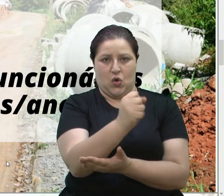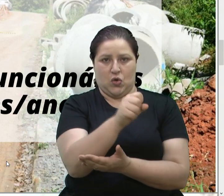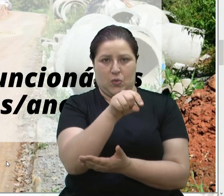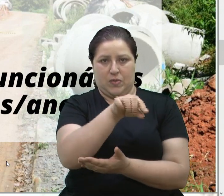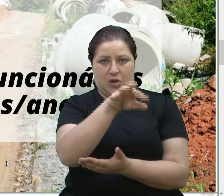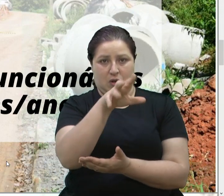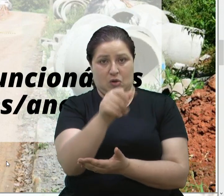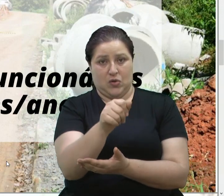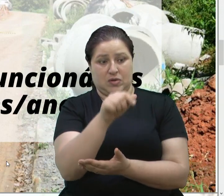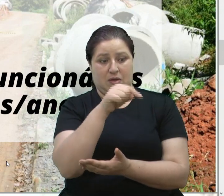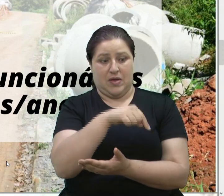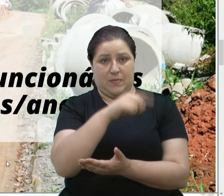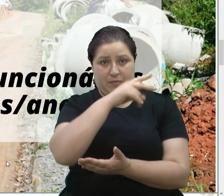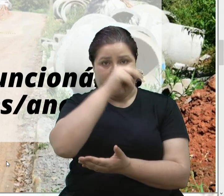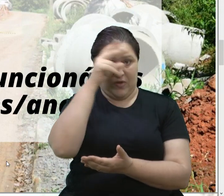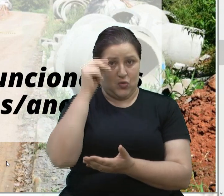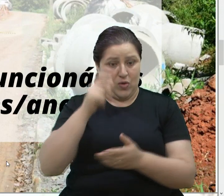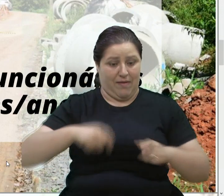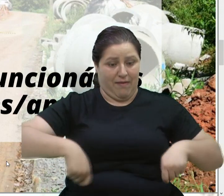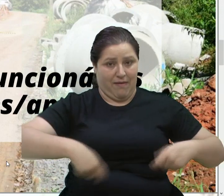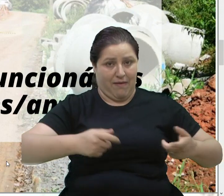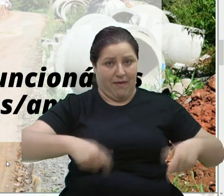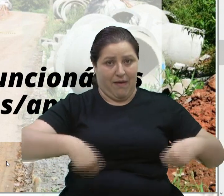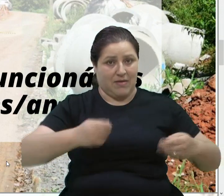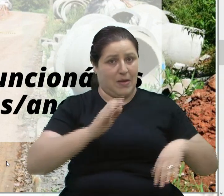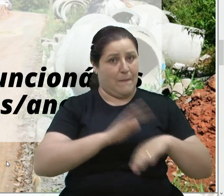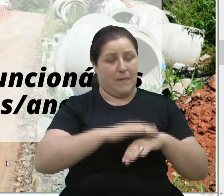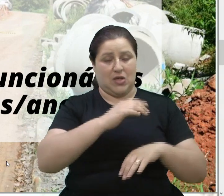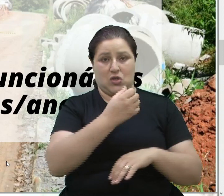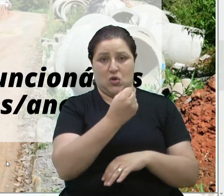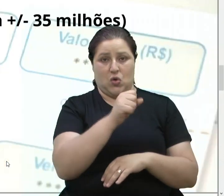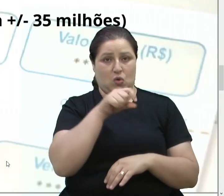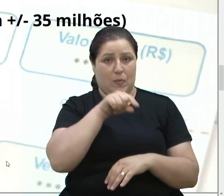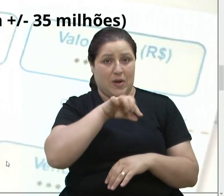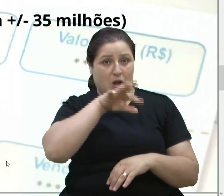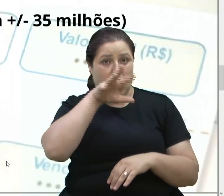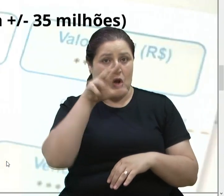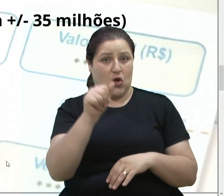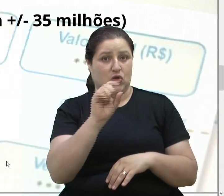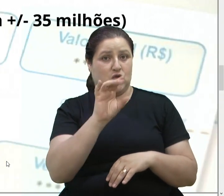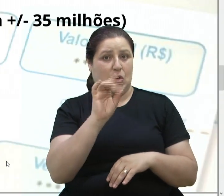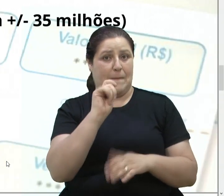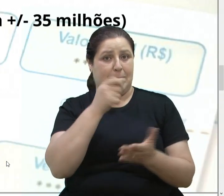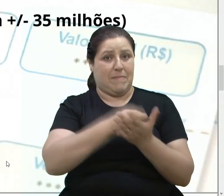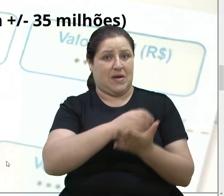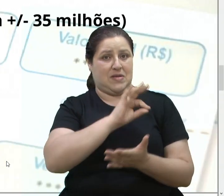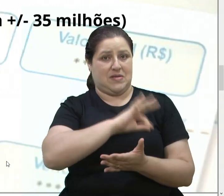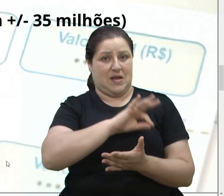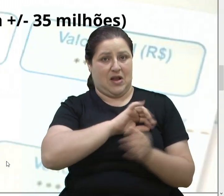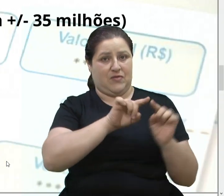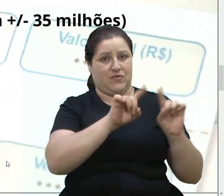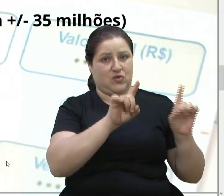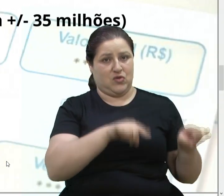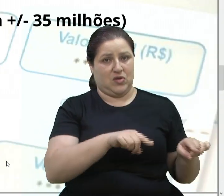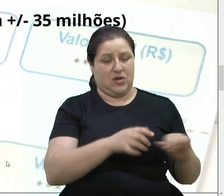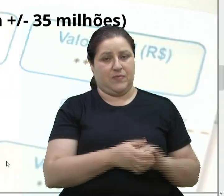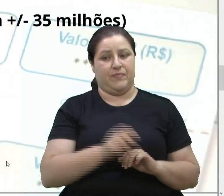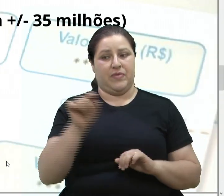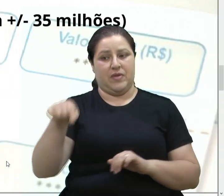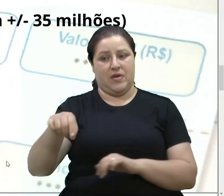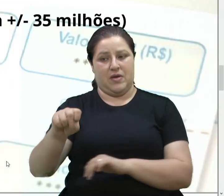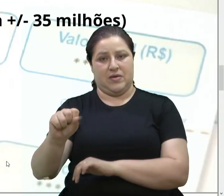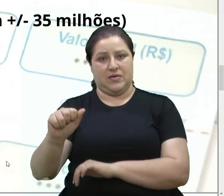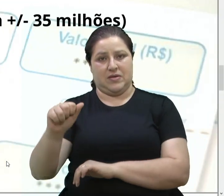de funcionário da Prefeitura na Secretaria de Obras é mais de 8 milhões por ano. Então, vocês veem que ela não, além de ela não pagar, ela está pagando só por uma